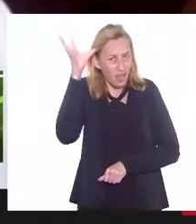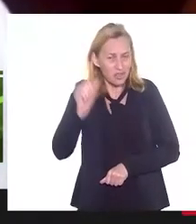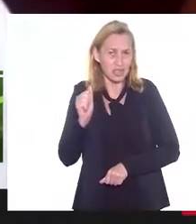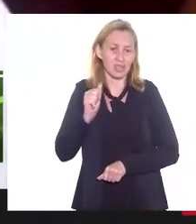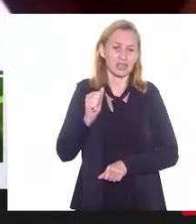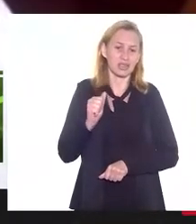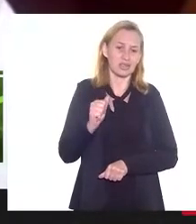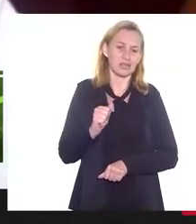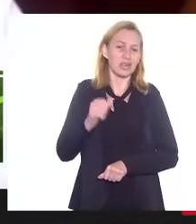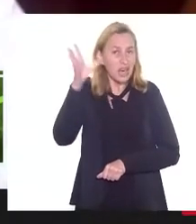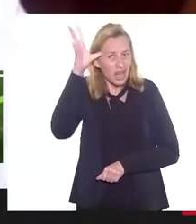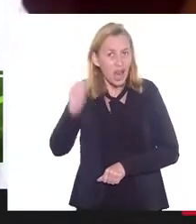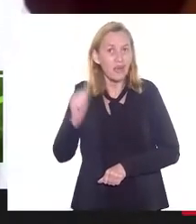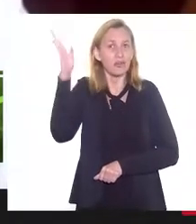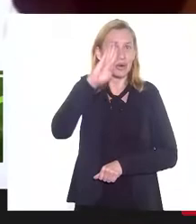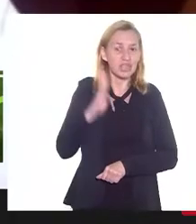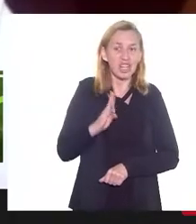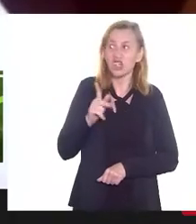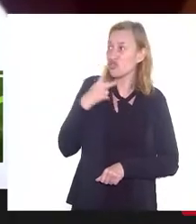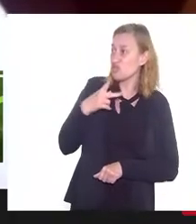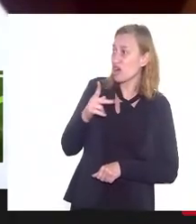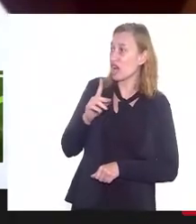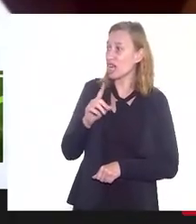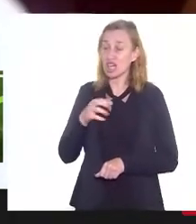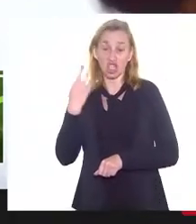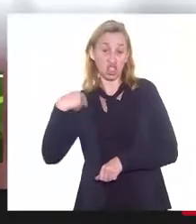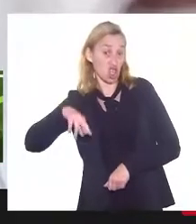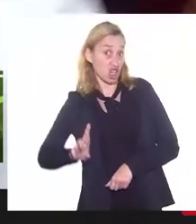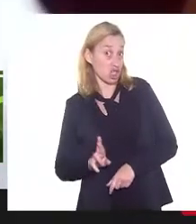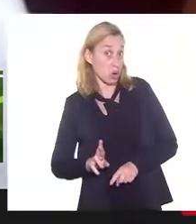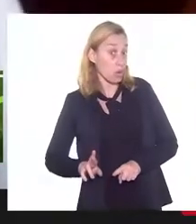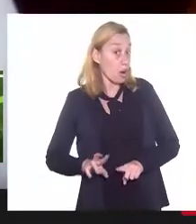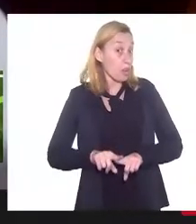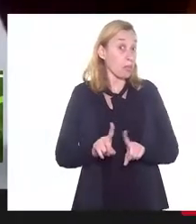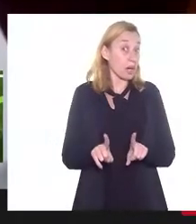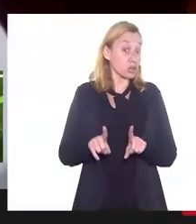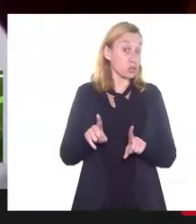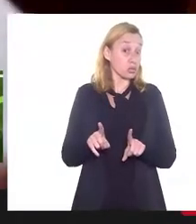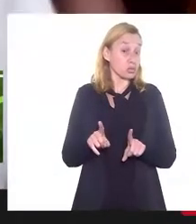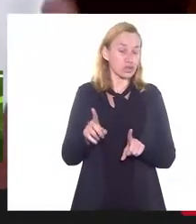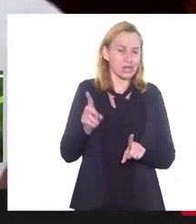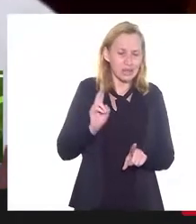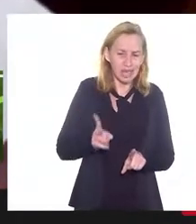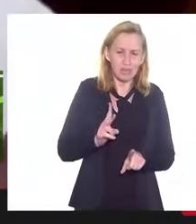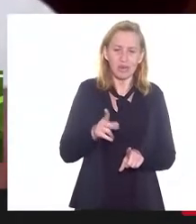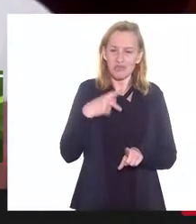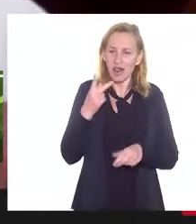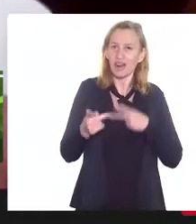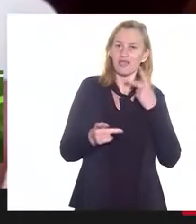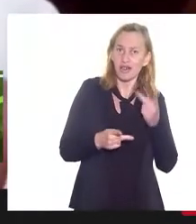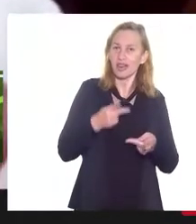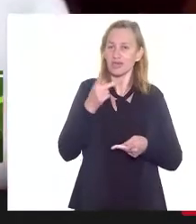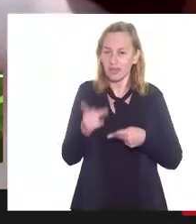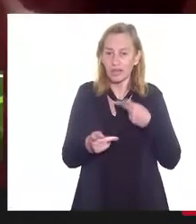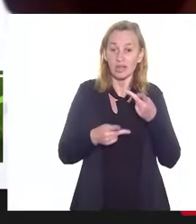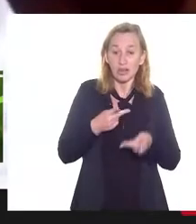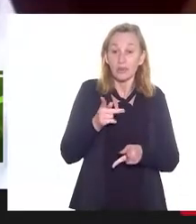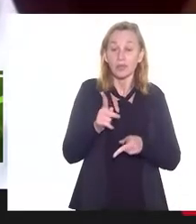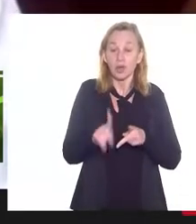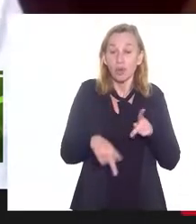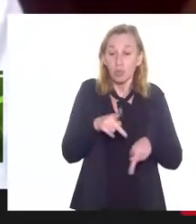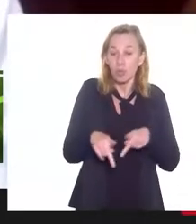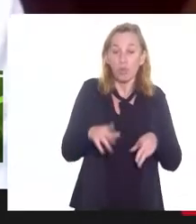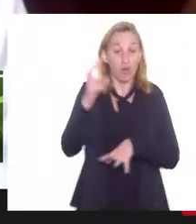africano e afro-brasileiro. Ele não fala de religião. Só que quando a gente toda hora fala que o povo,